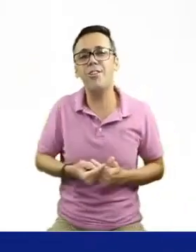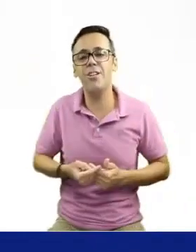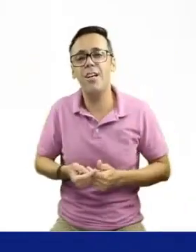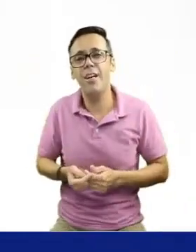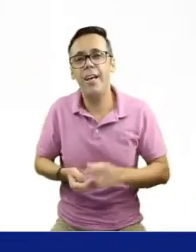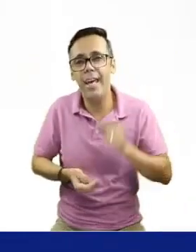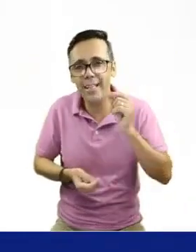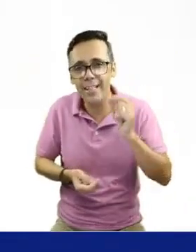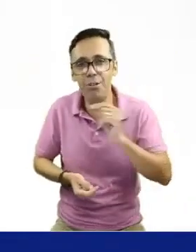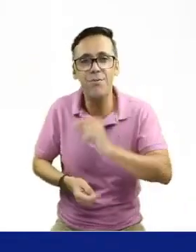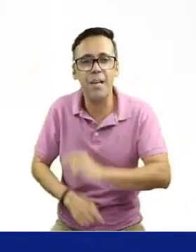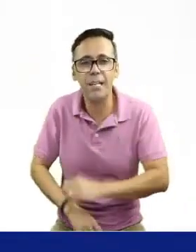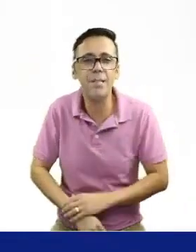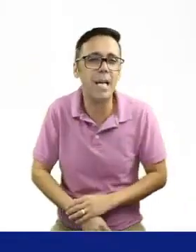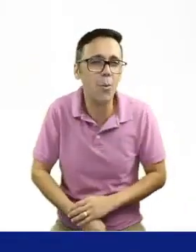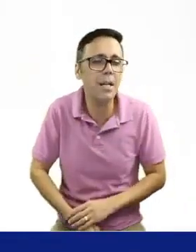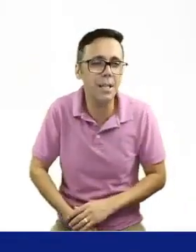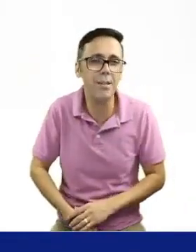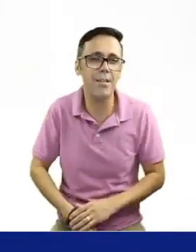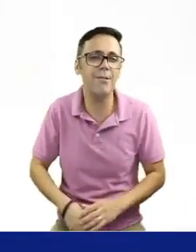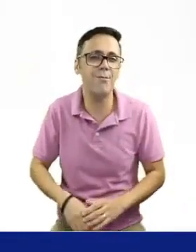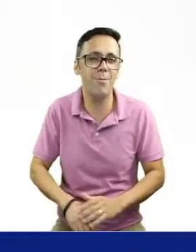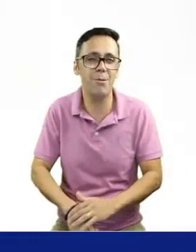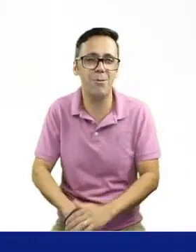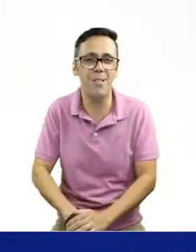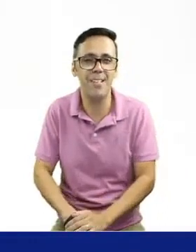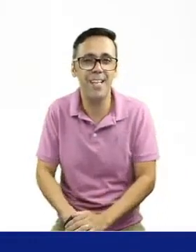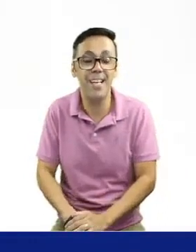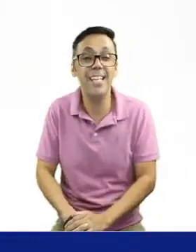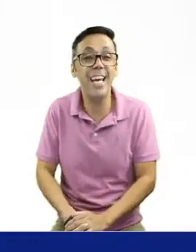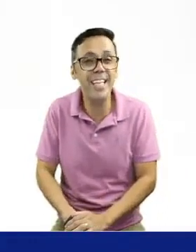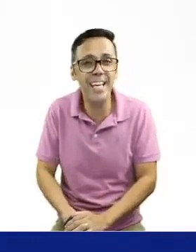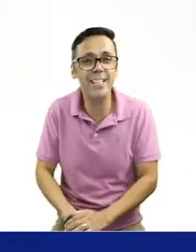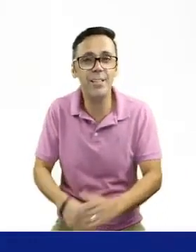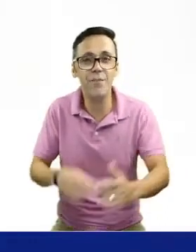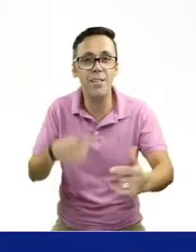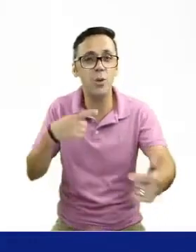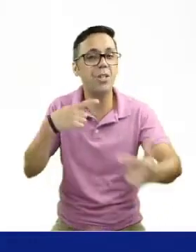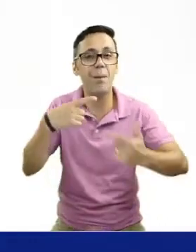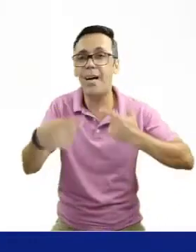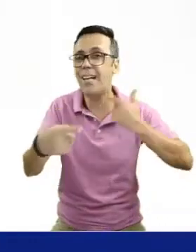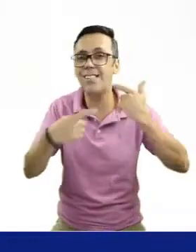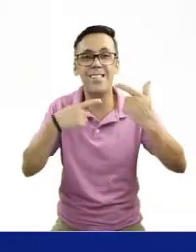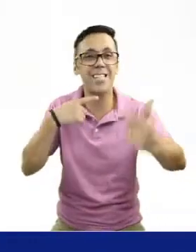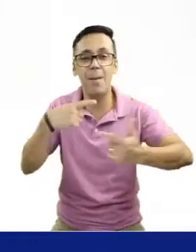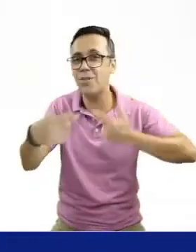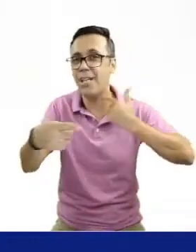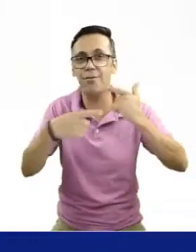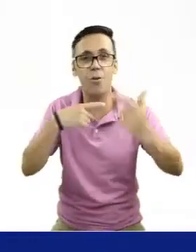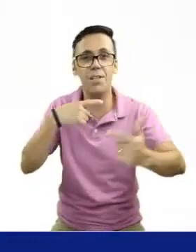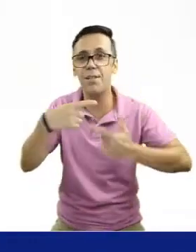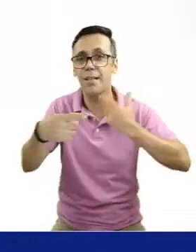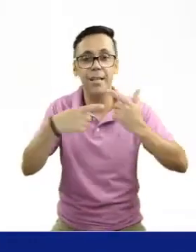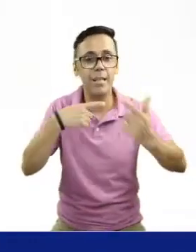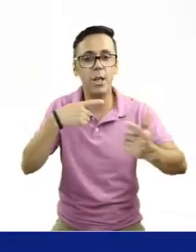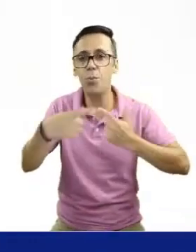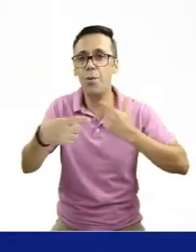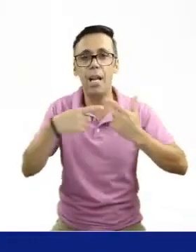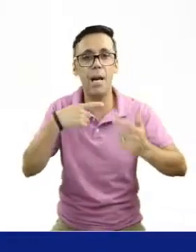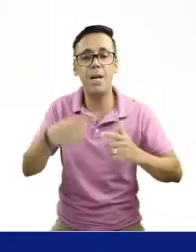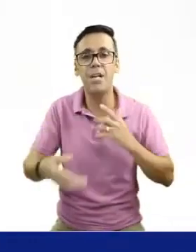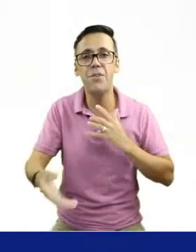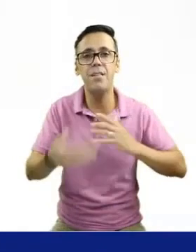subconsciente é quem de fato está guardando essas informações e aí ele que está fazendo o trabalho de sinapse nervosa